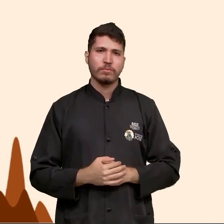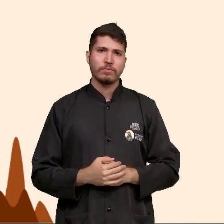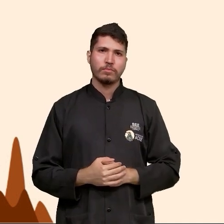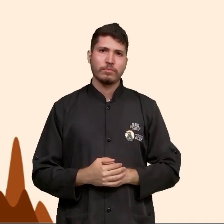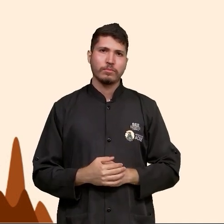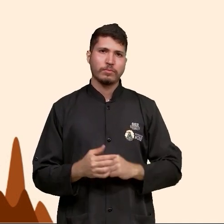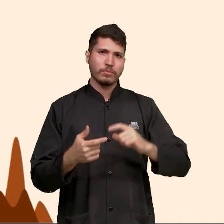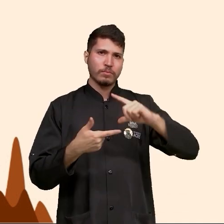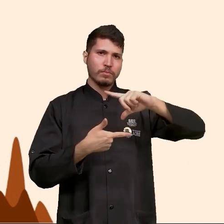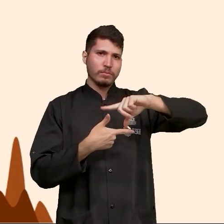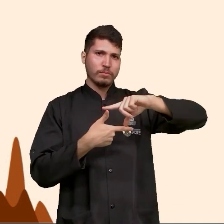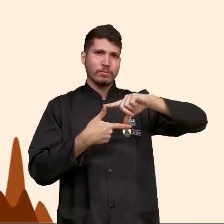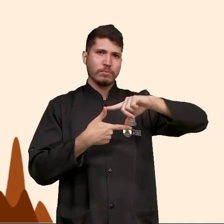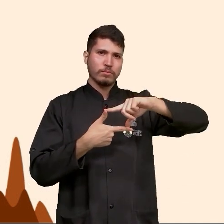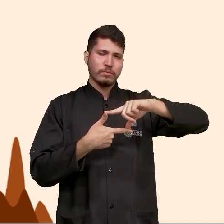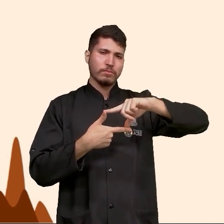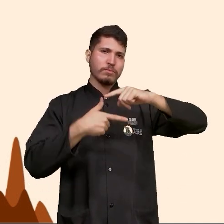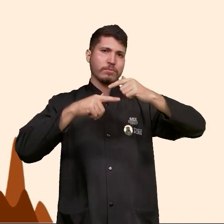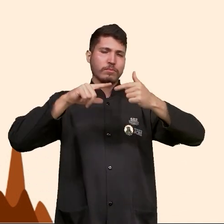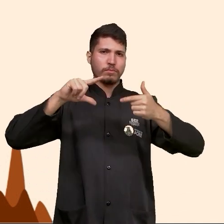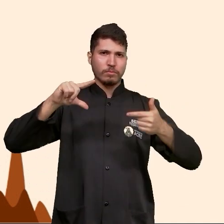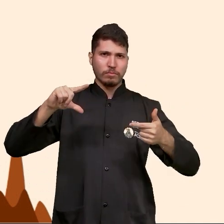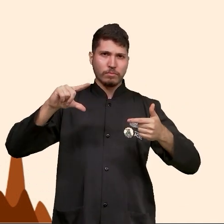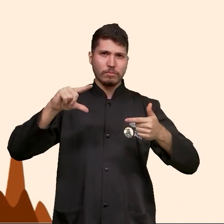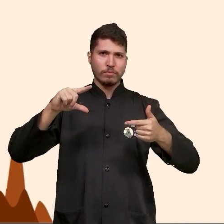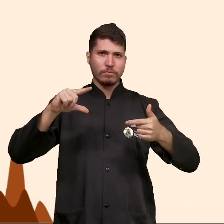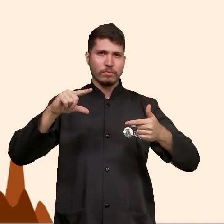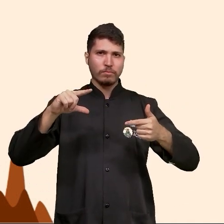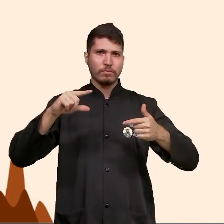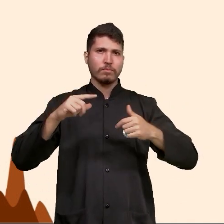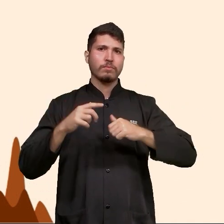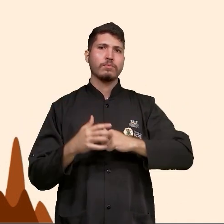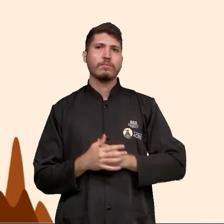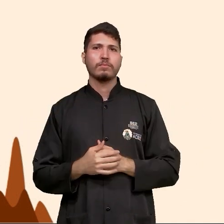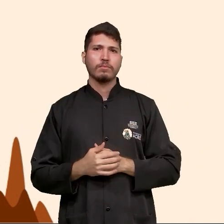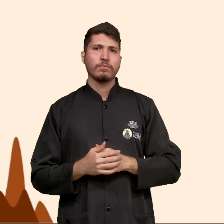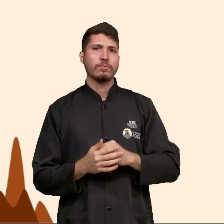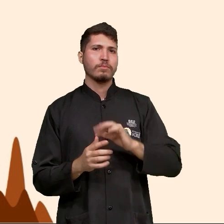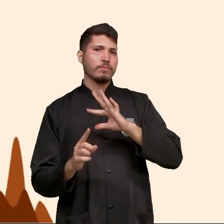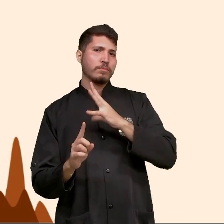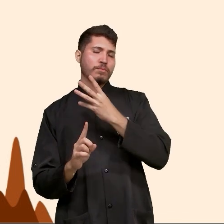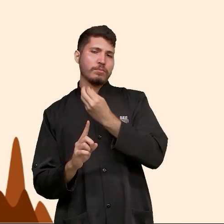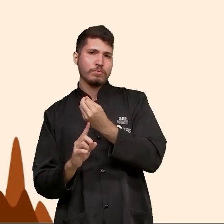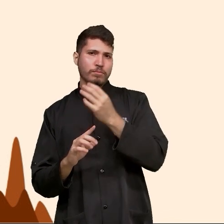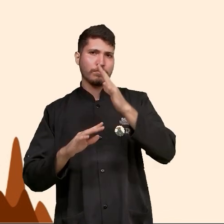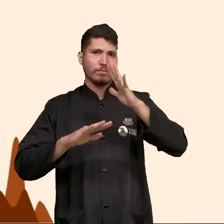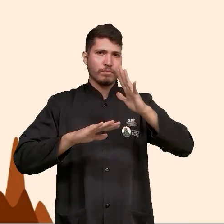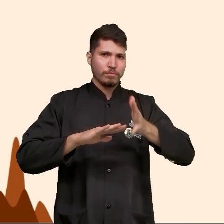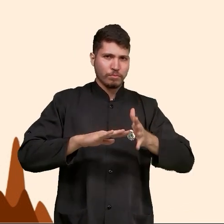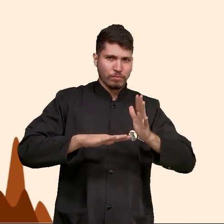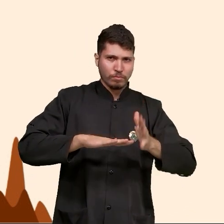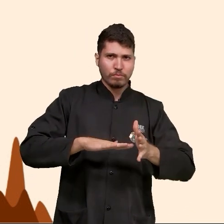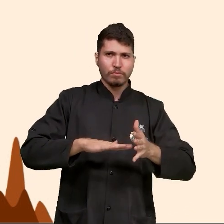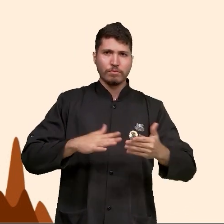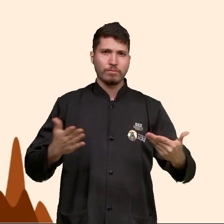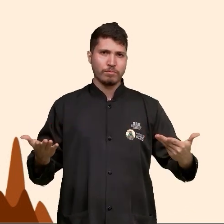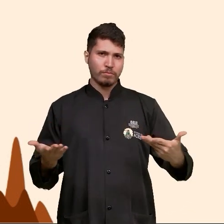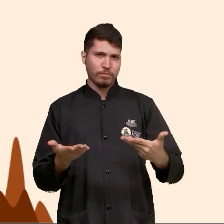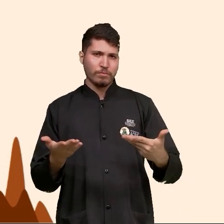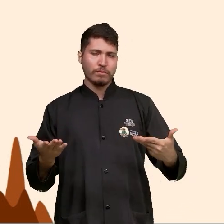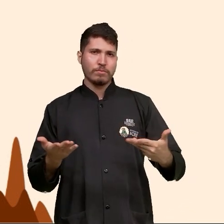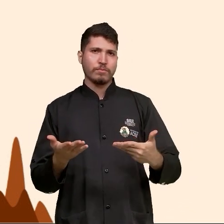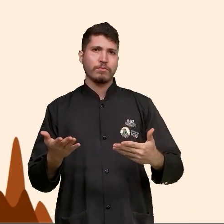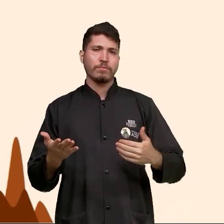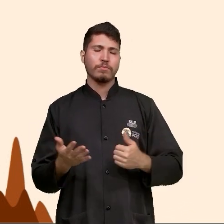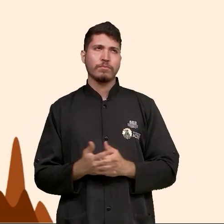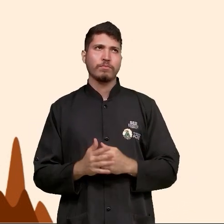modernismo e a arte contemporânea, né, que já é um pouco desse momento que a gente vive agora. A